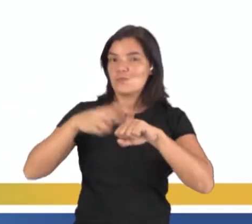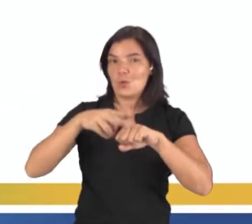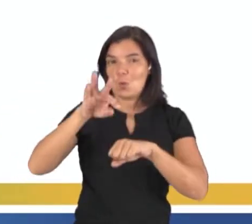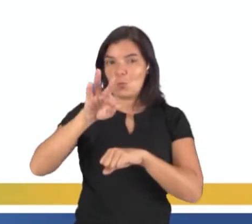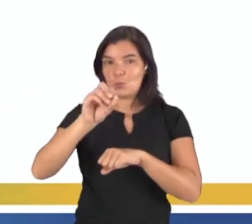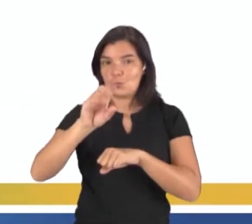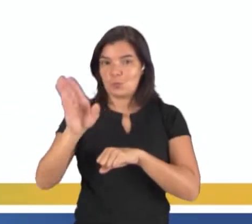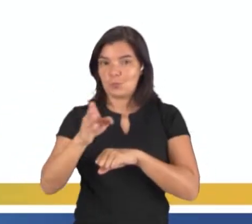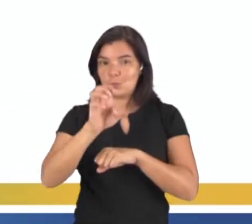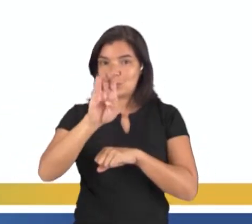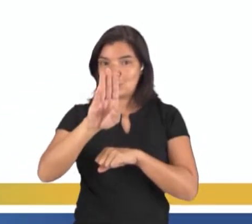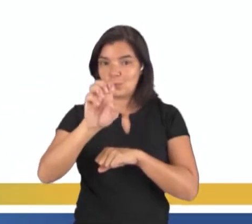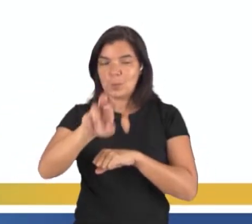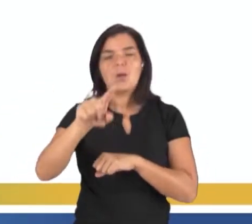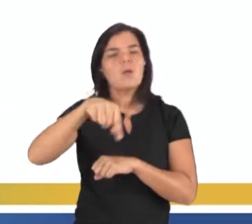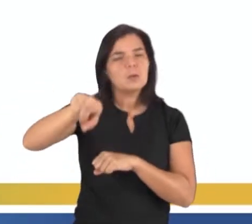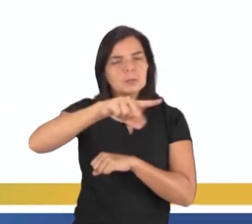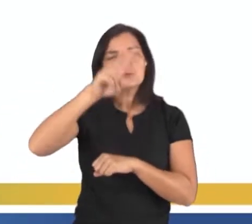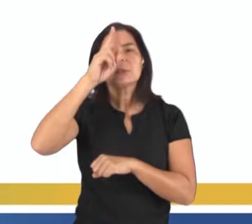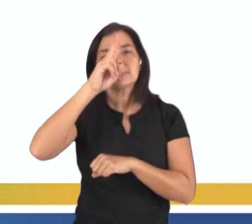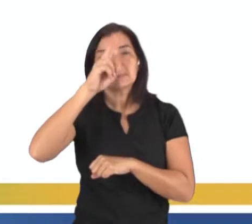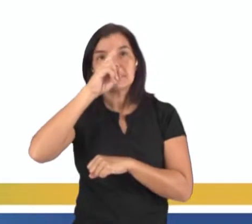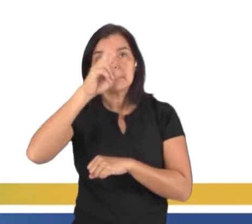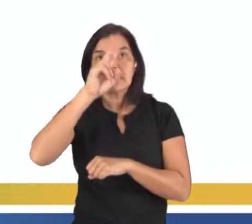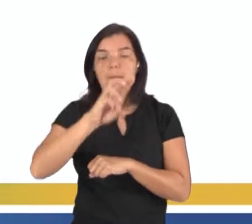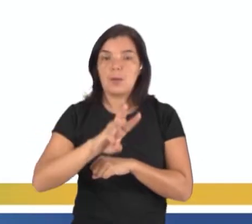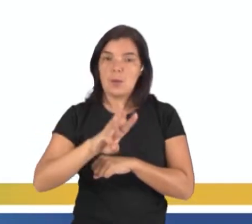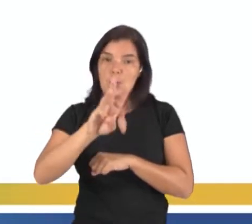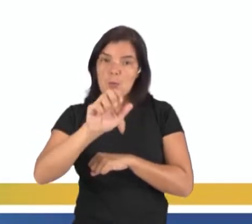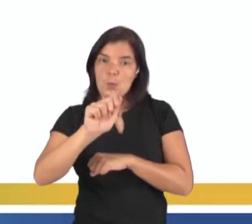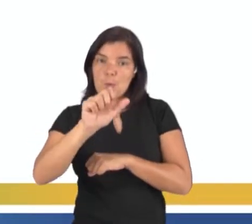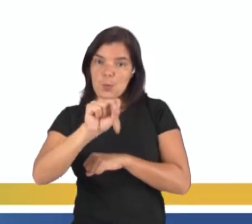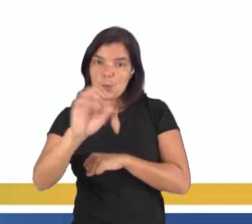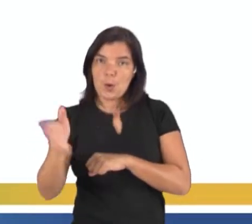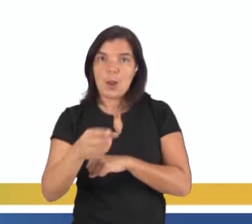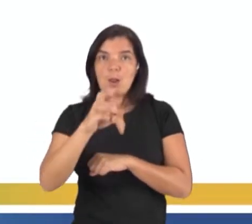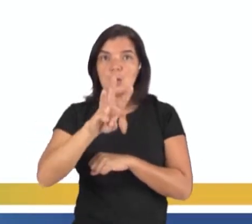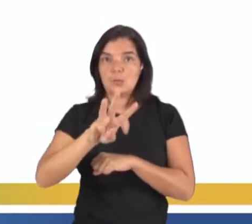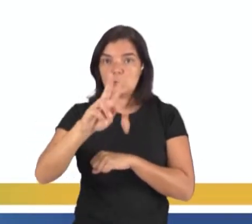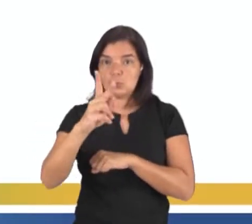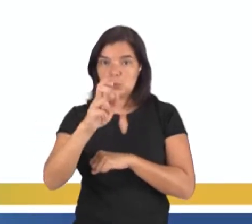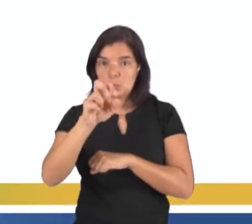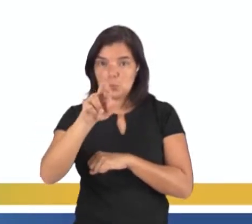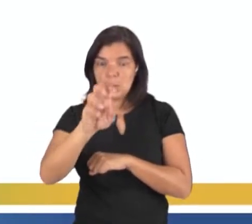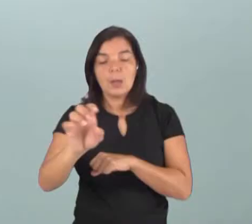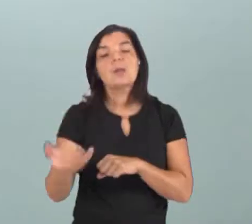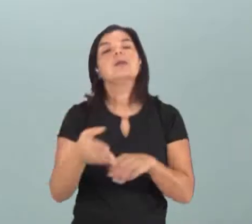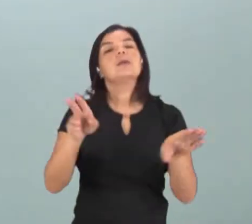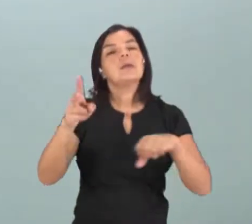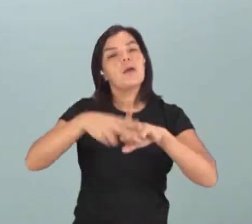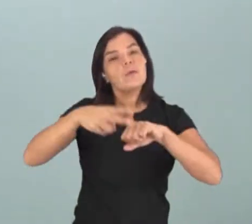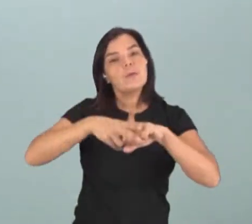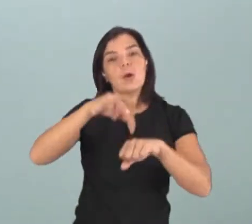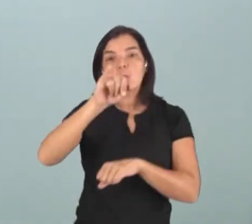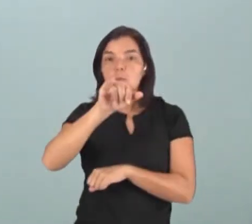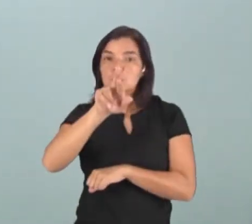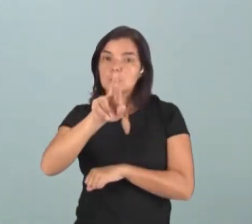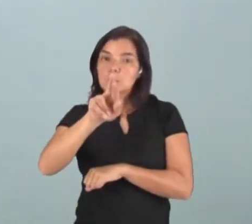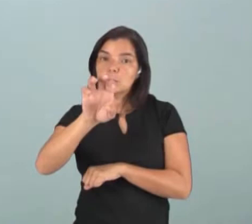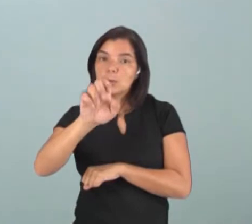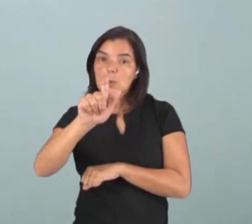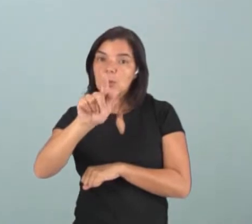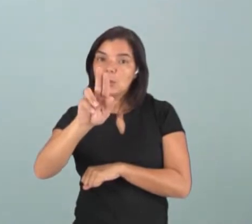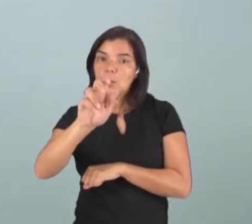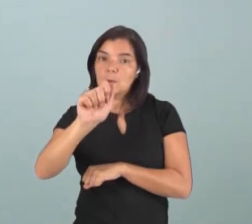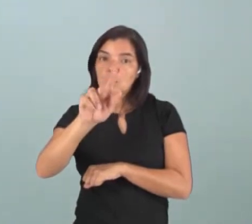be. Acredito que vocês lembram, né, que o verbo to be é um verbo irregular. E os verbos irregulares, a gente tem que aprender